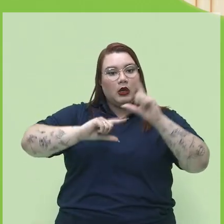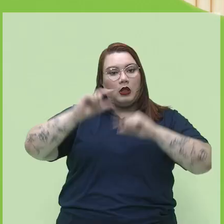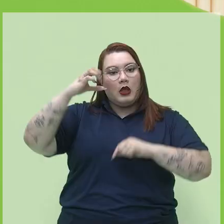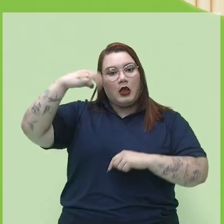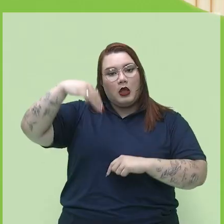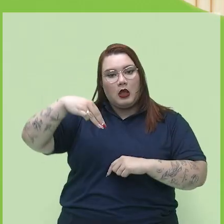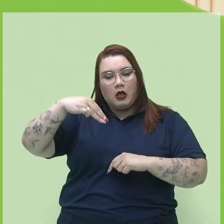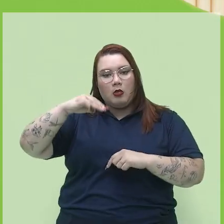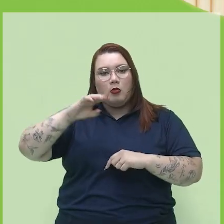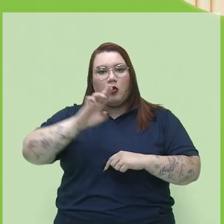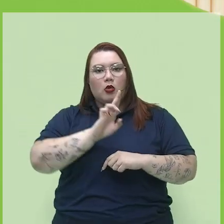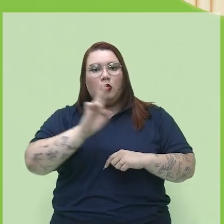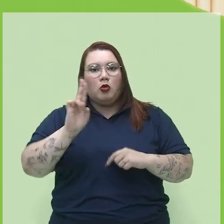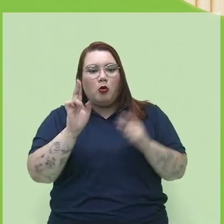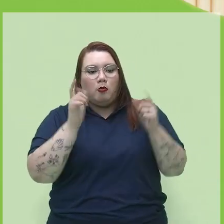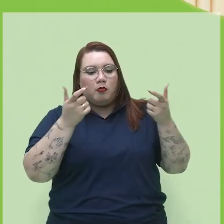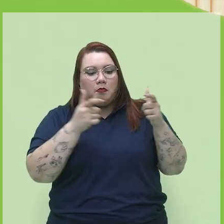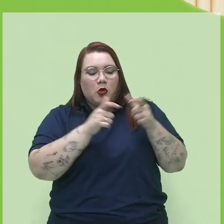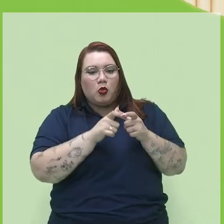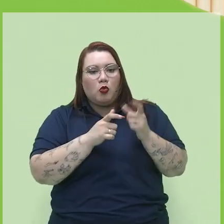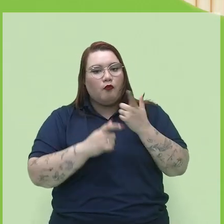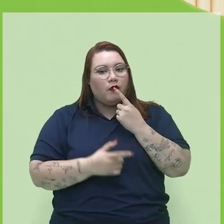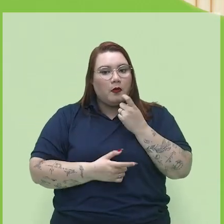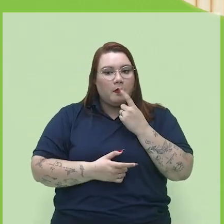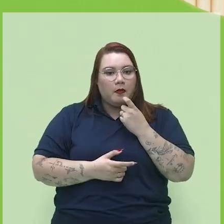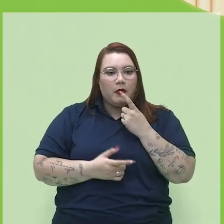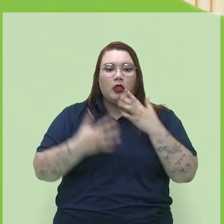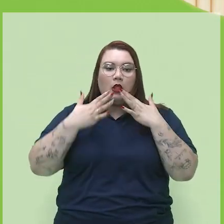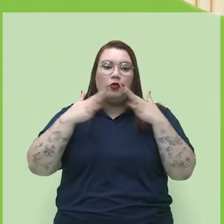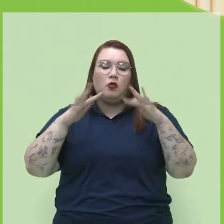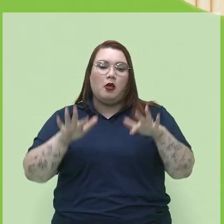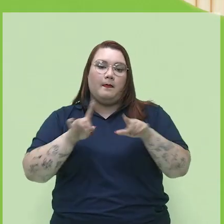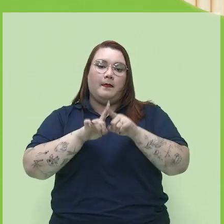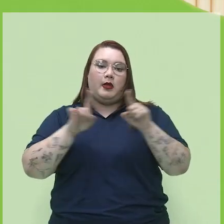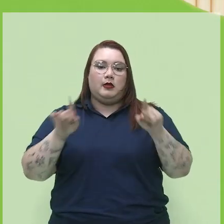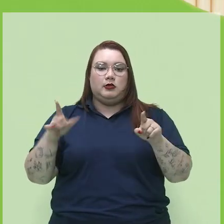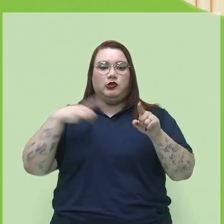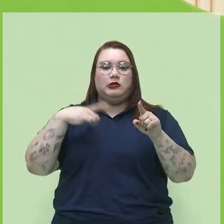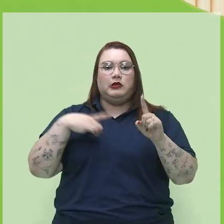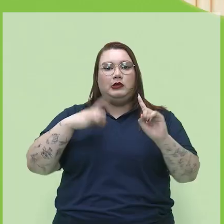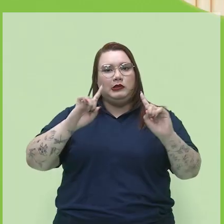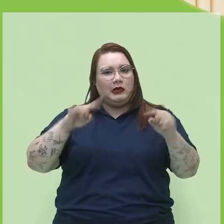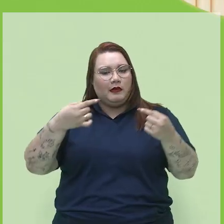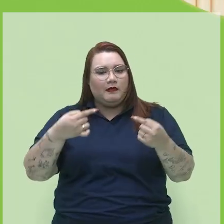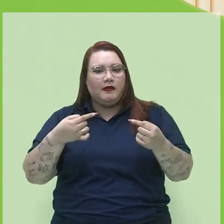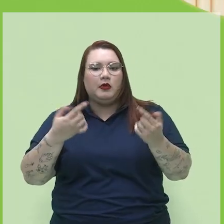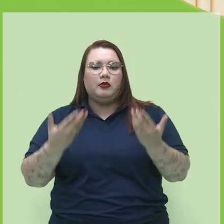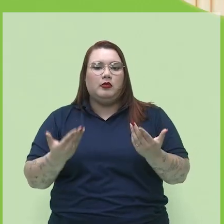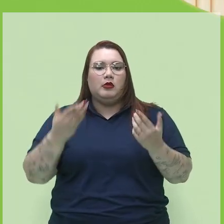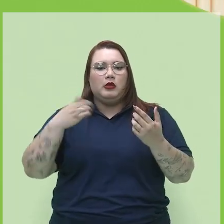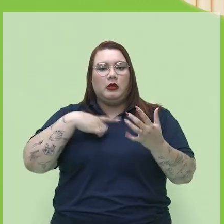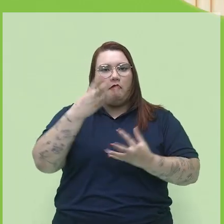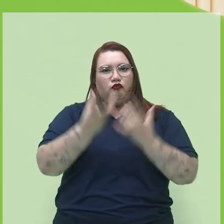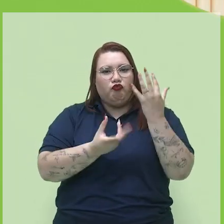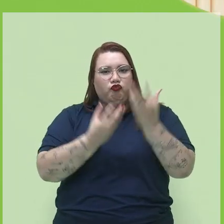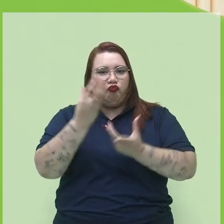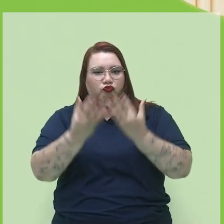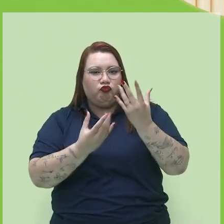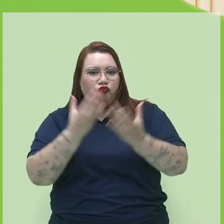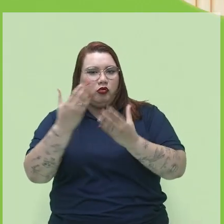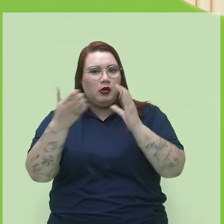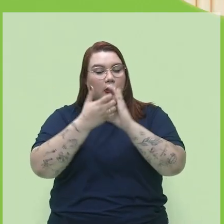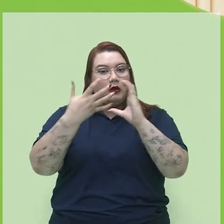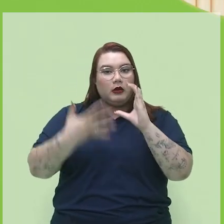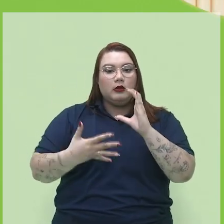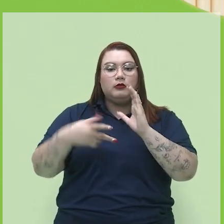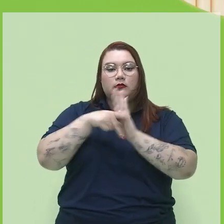M, que são um pouquinho menores, são chamadas de anãs vermelhas, comuns, mas com desafios, né? Elas possuem uma chama